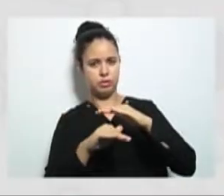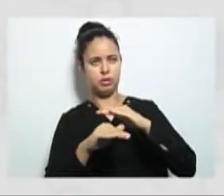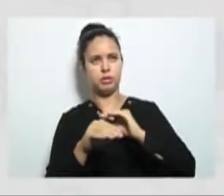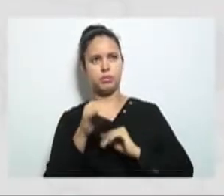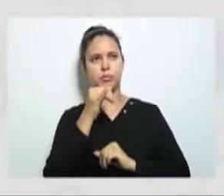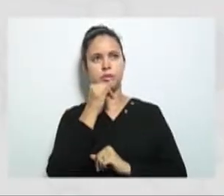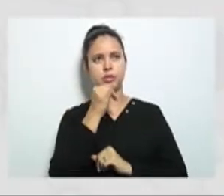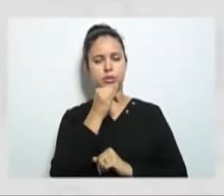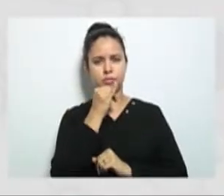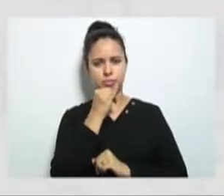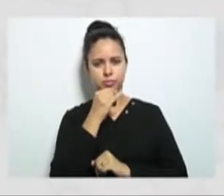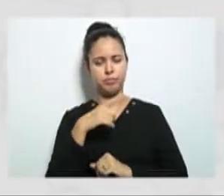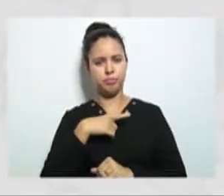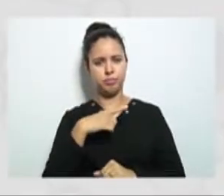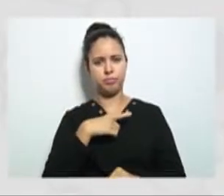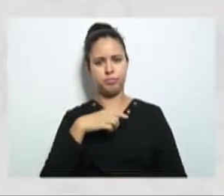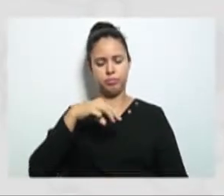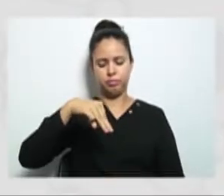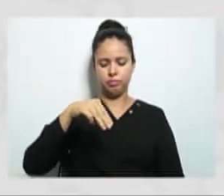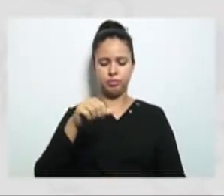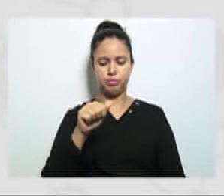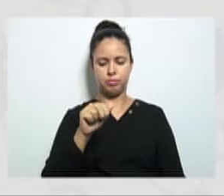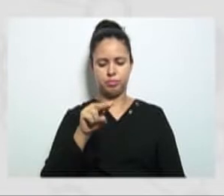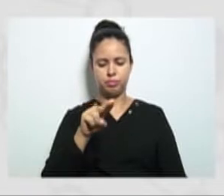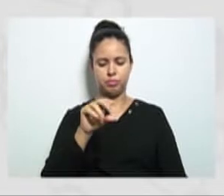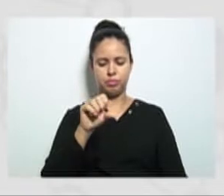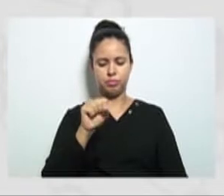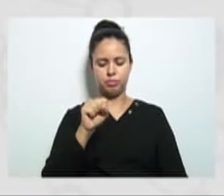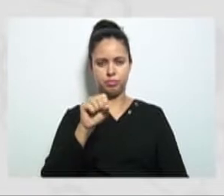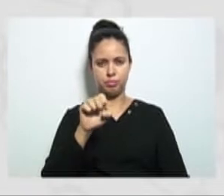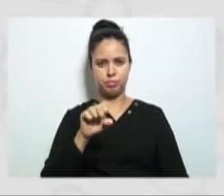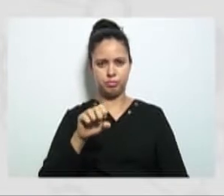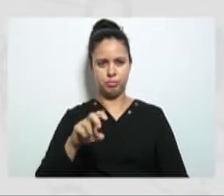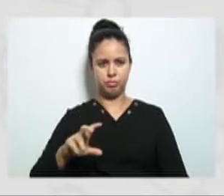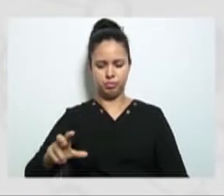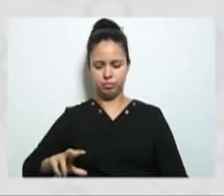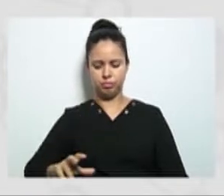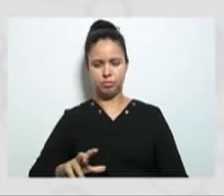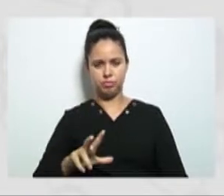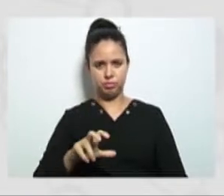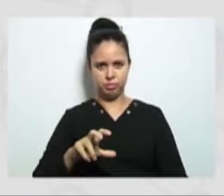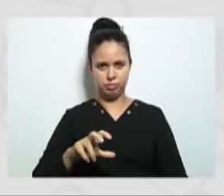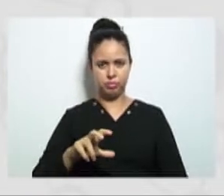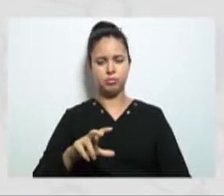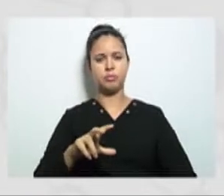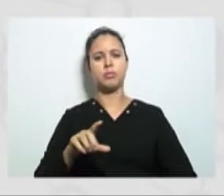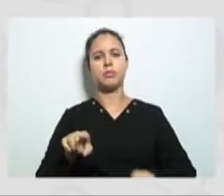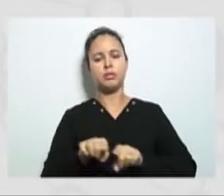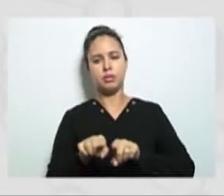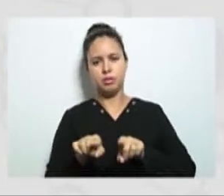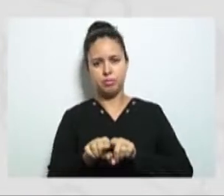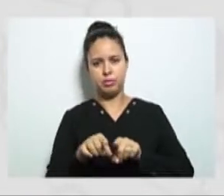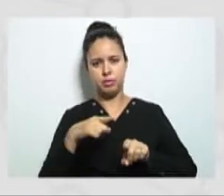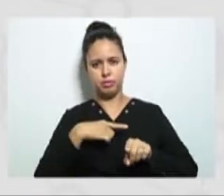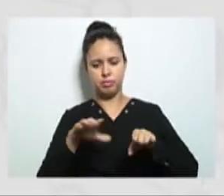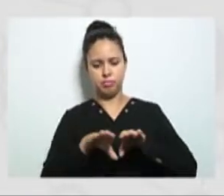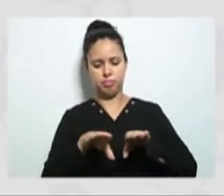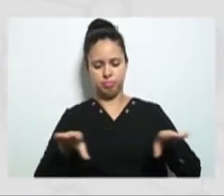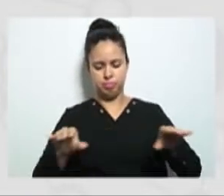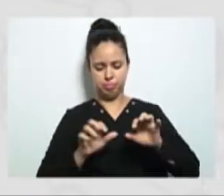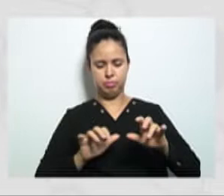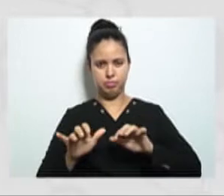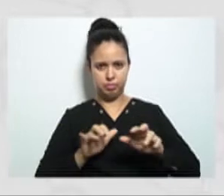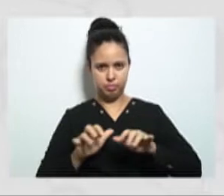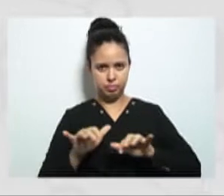Ó, a gente tem o mouse, todo mundo conhece o mouse. A gente tem o teclado, a gente tem o scanner, a